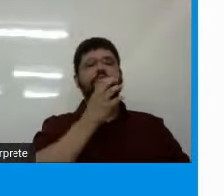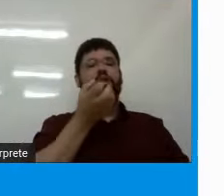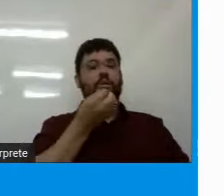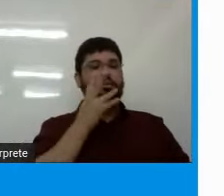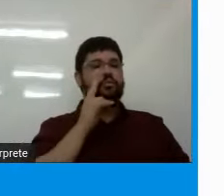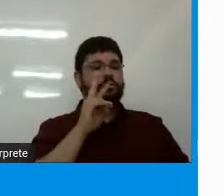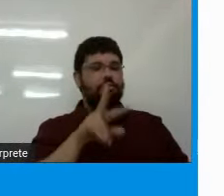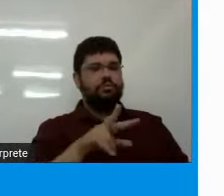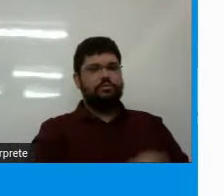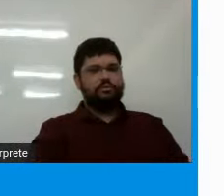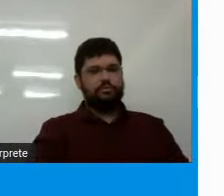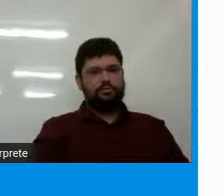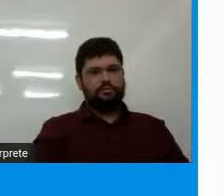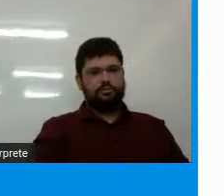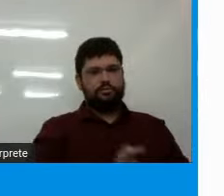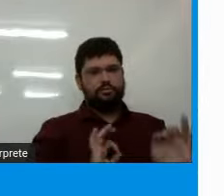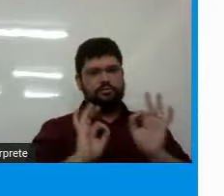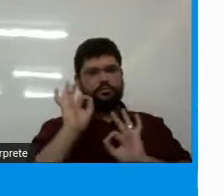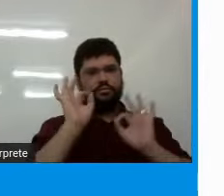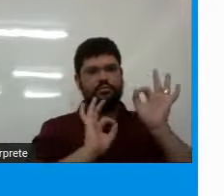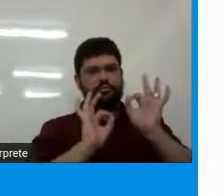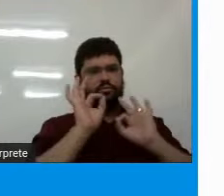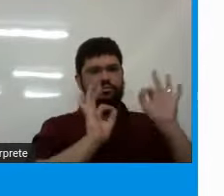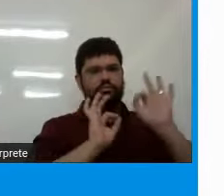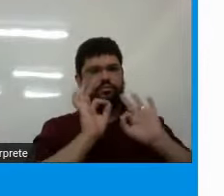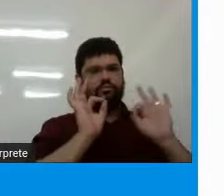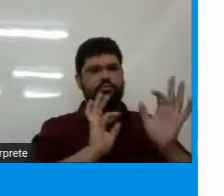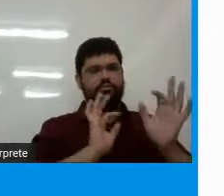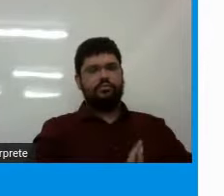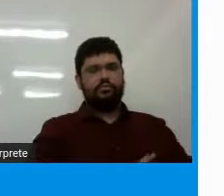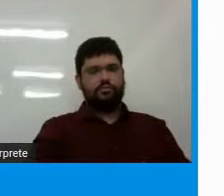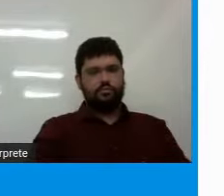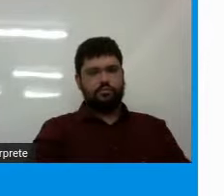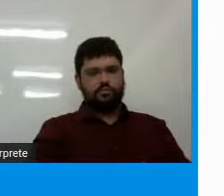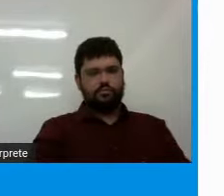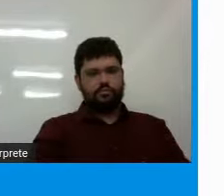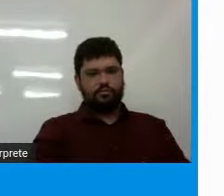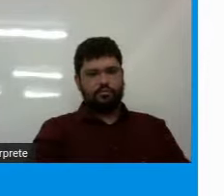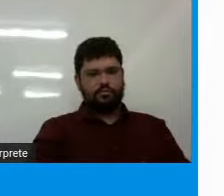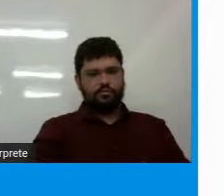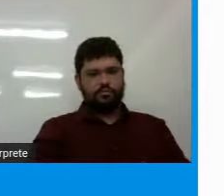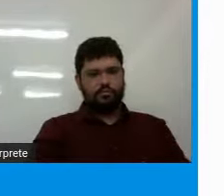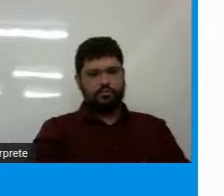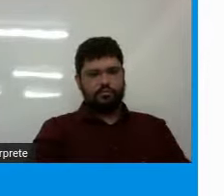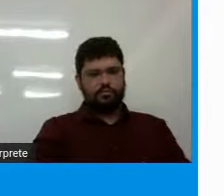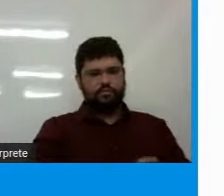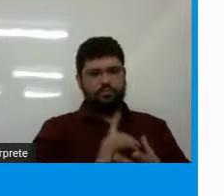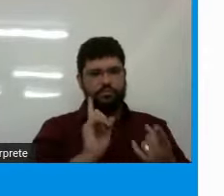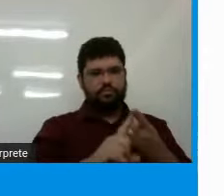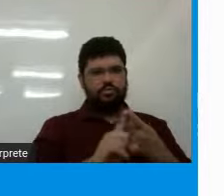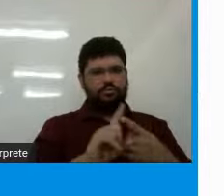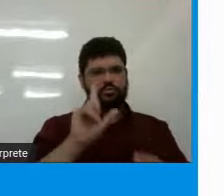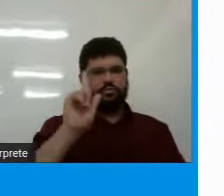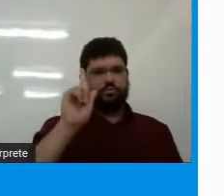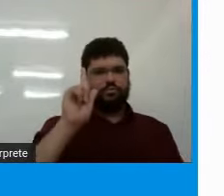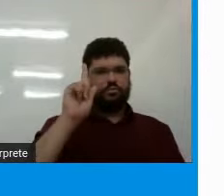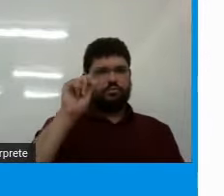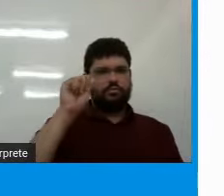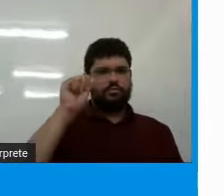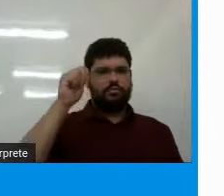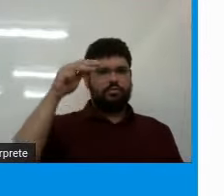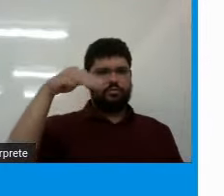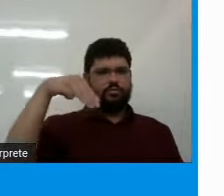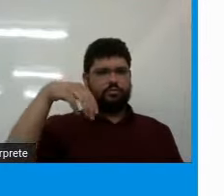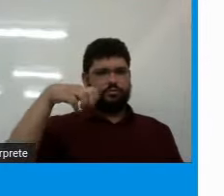lá para incrementar a produção do seu conteúdo. Tem uma ferramenta de game, que é o Keto,